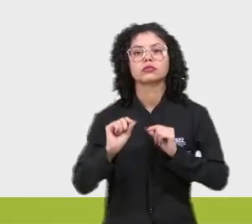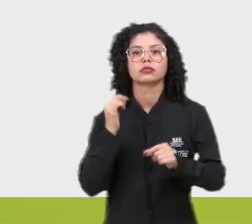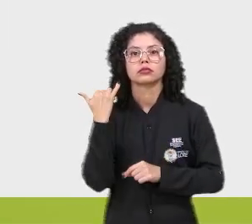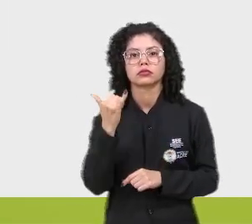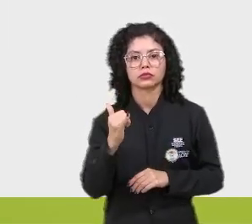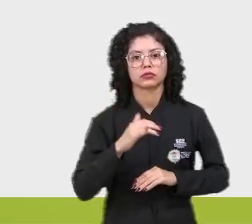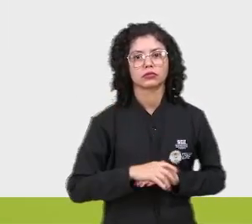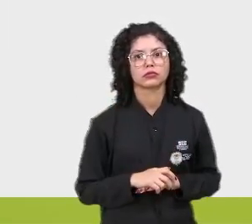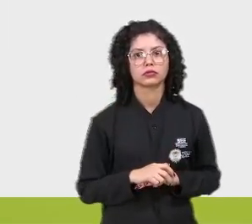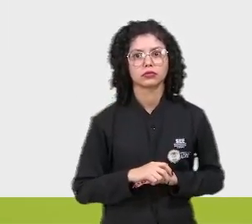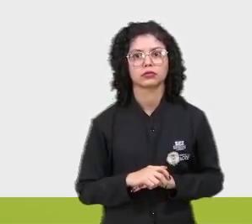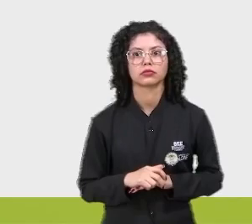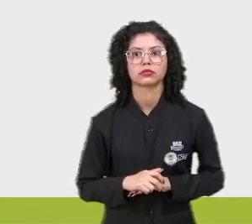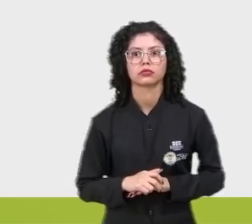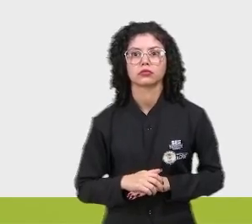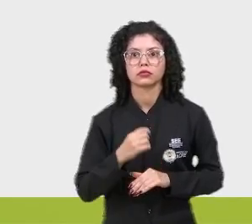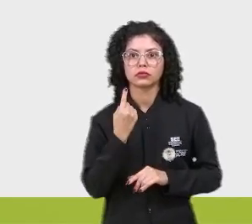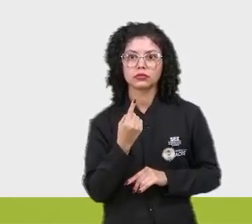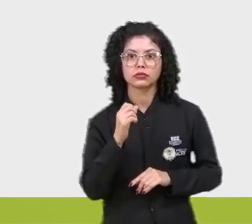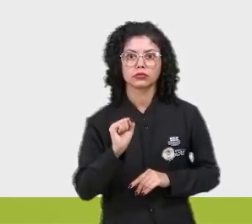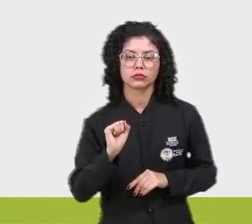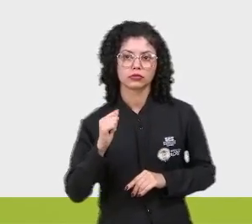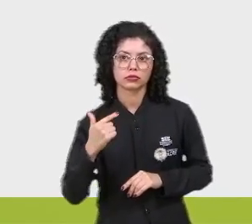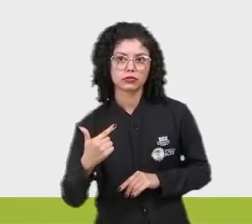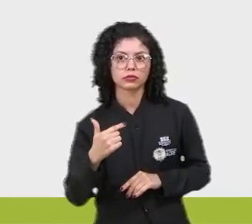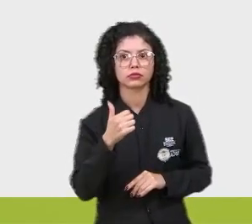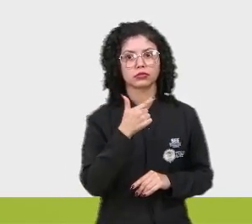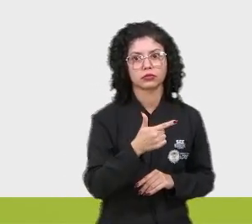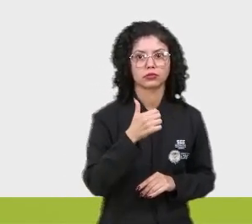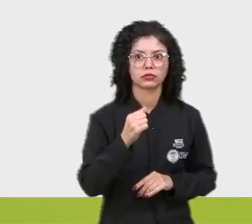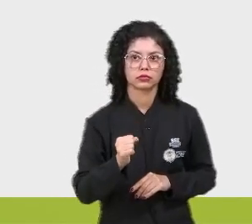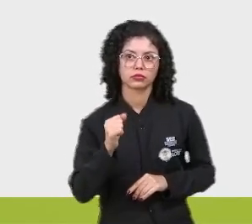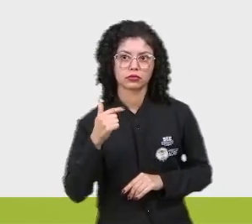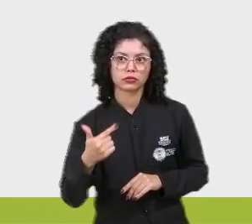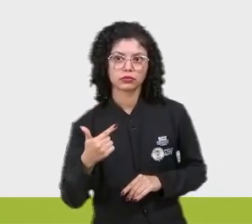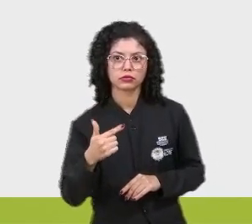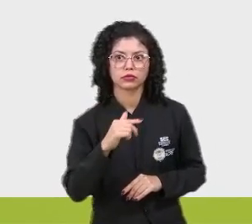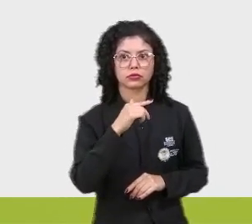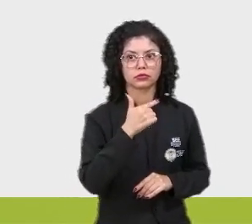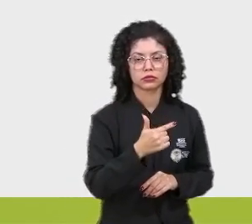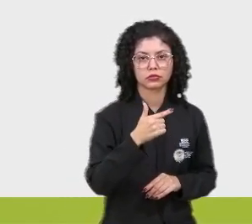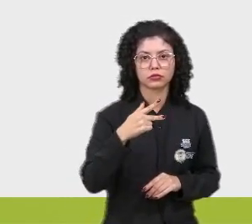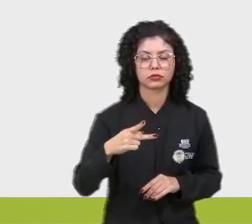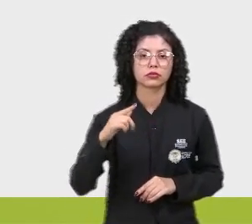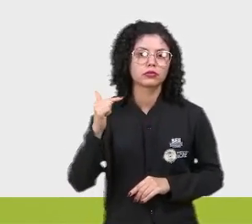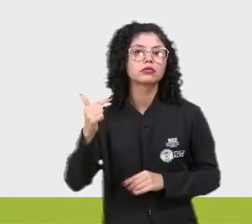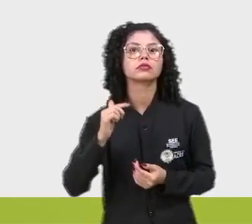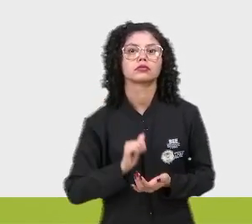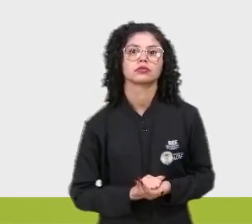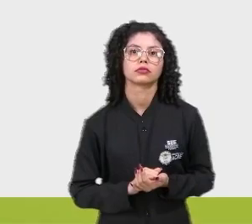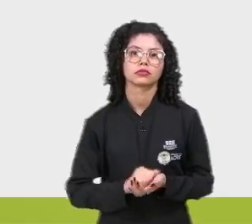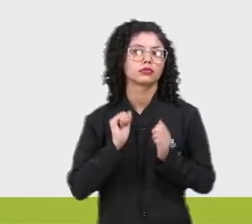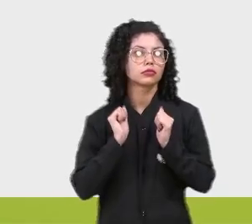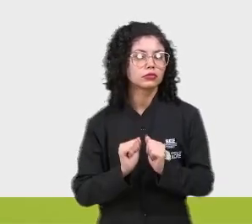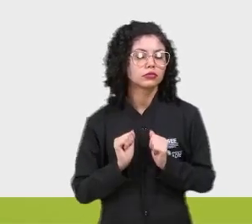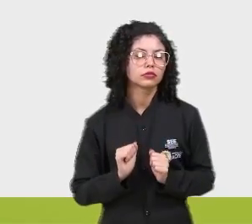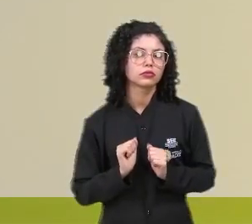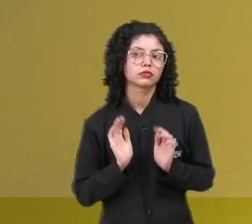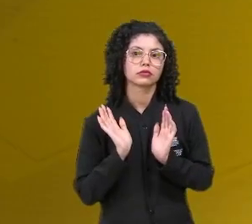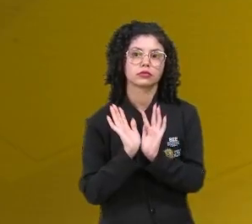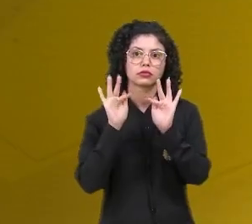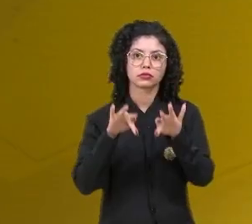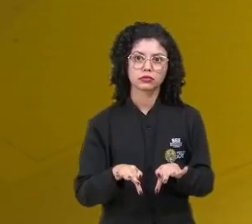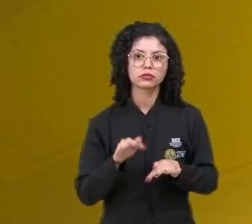eletrônica: 1s2, 2s2 e 2p2. Podemos aí então